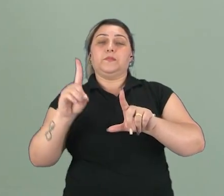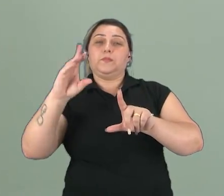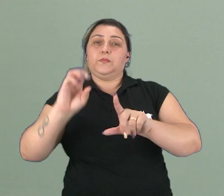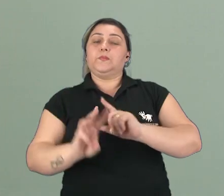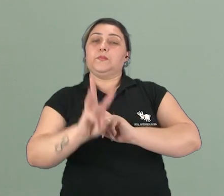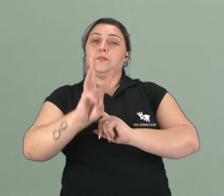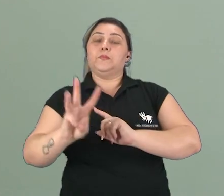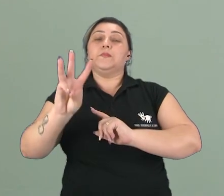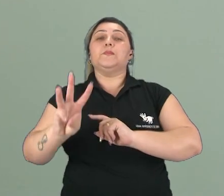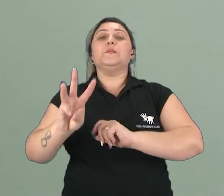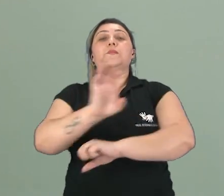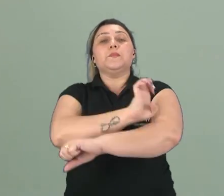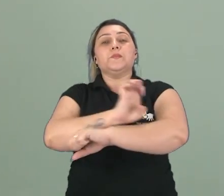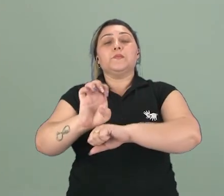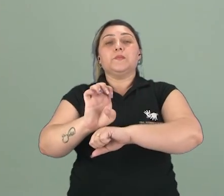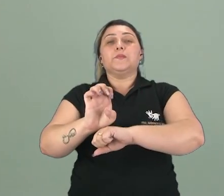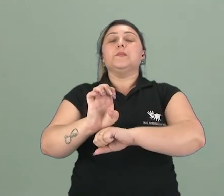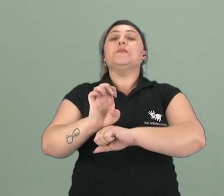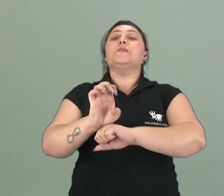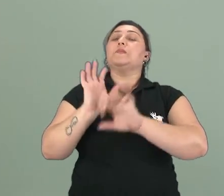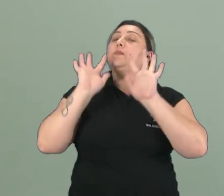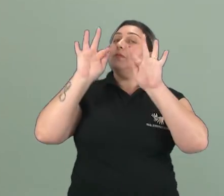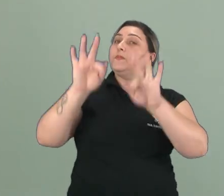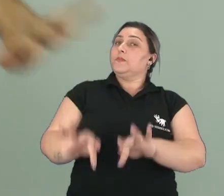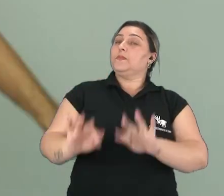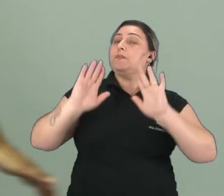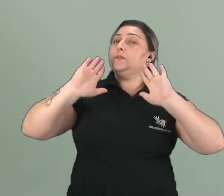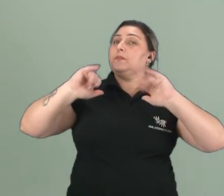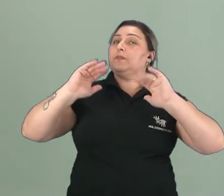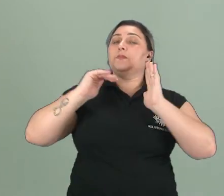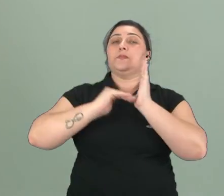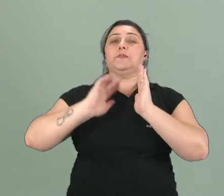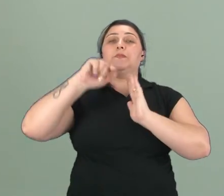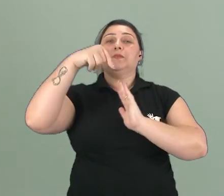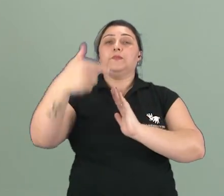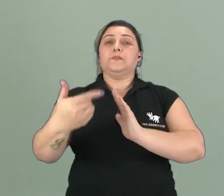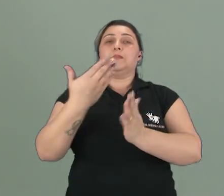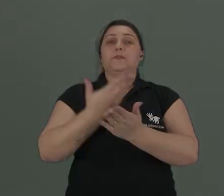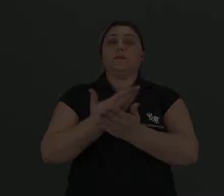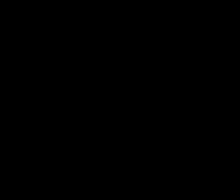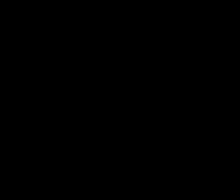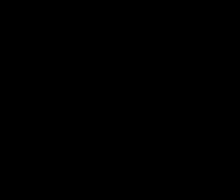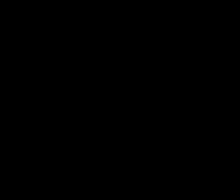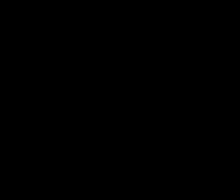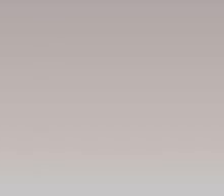Eduque no site da Secretaria de Educação. A gente vai ficando por aqui, tchau, tchau e até uma próxima.